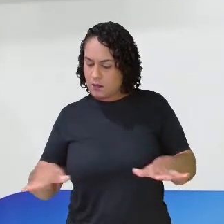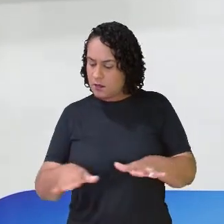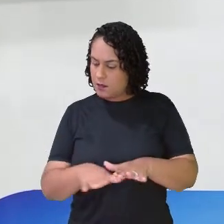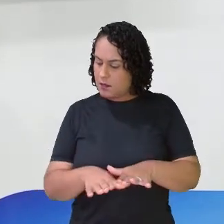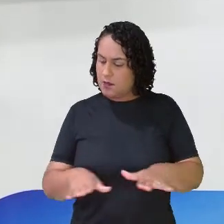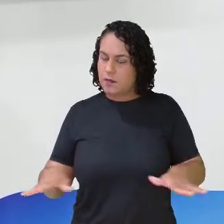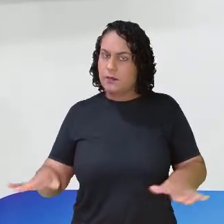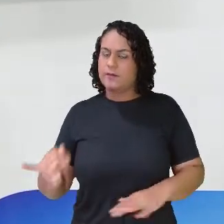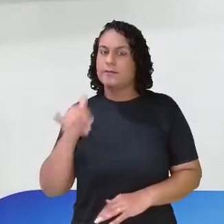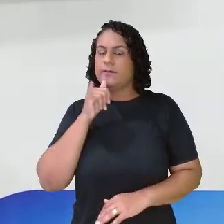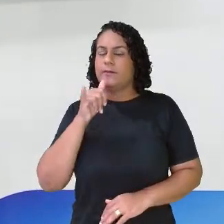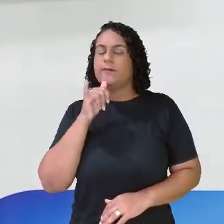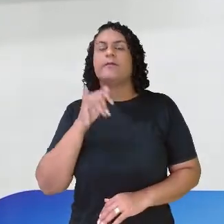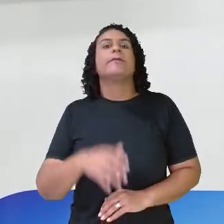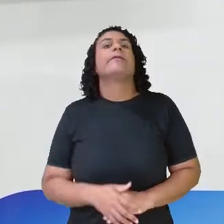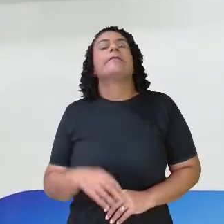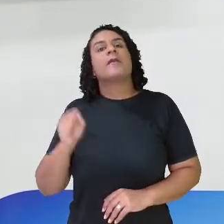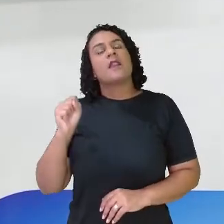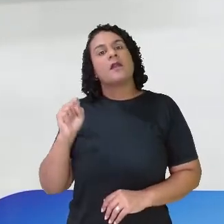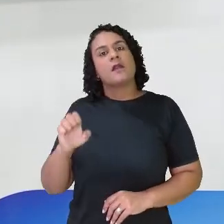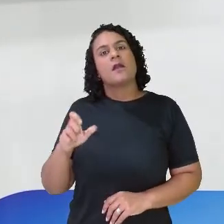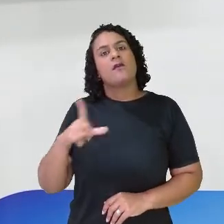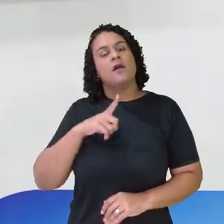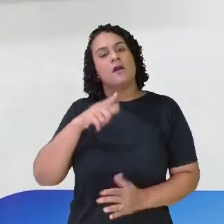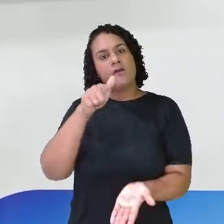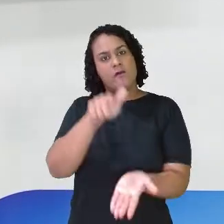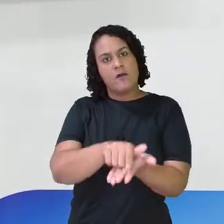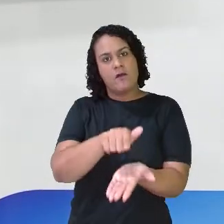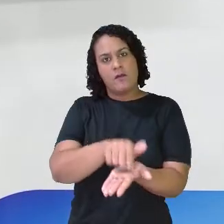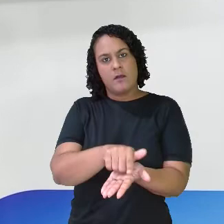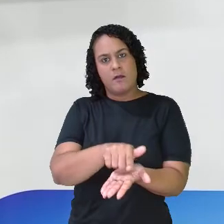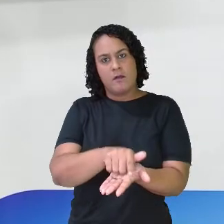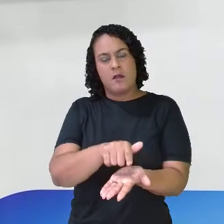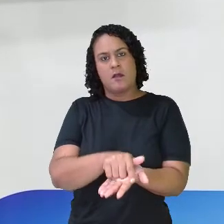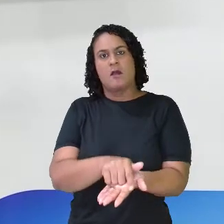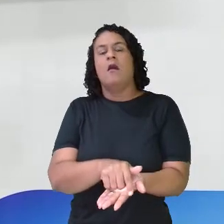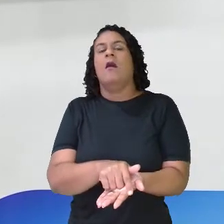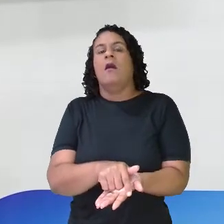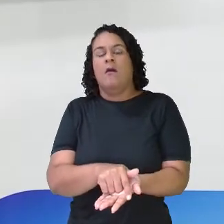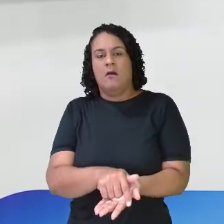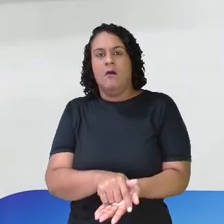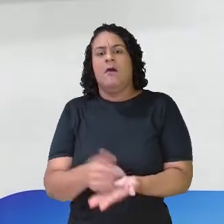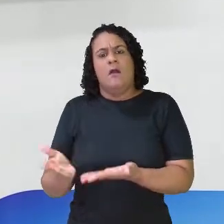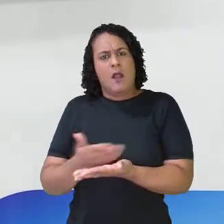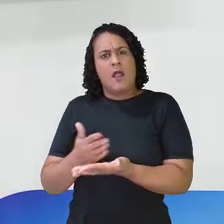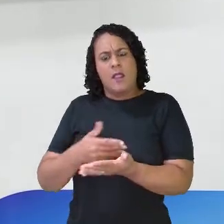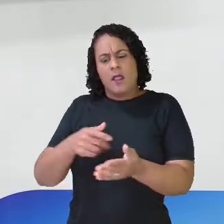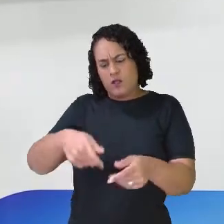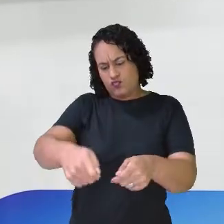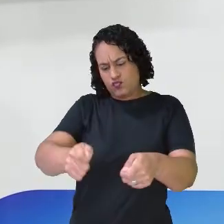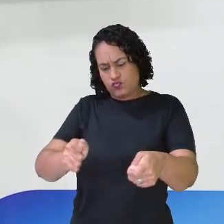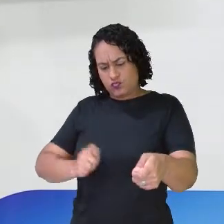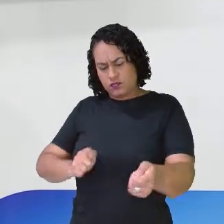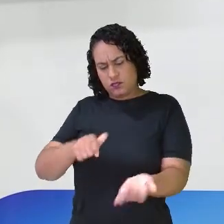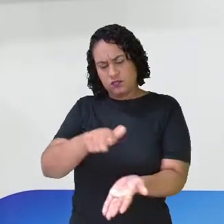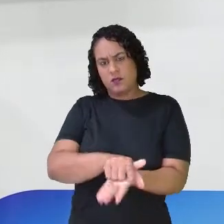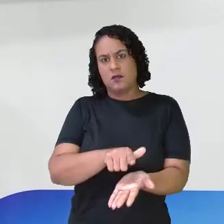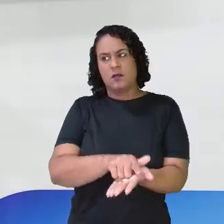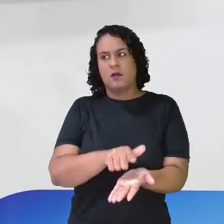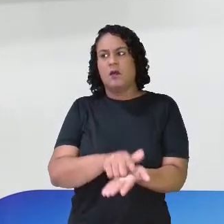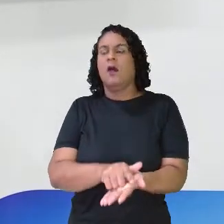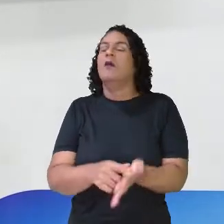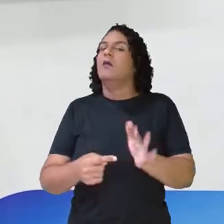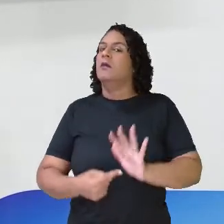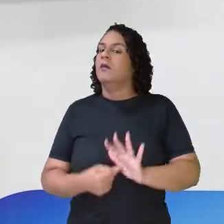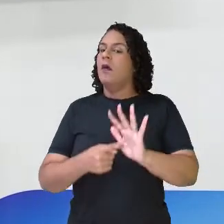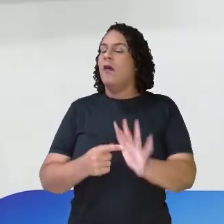geométrico. Por exemplo, se você tiver uma folha aí na sua casa, uma folha de caderno, inclusive eu já trouxe em